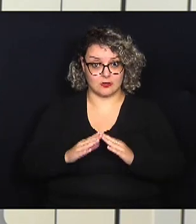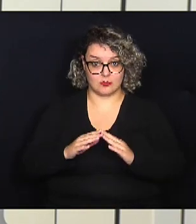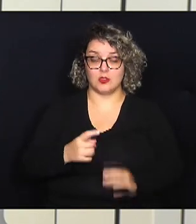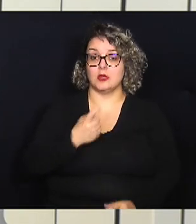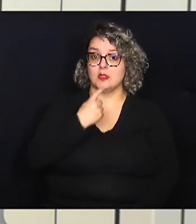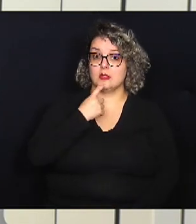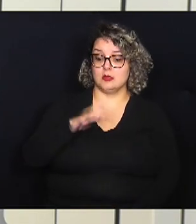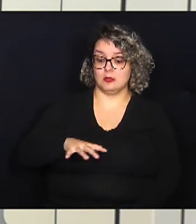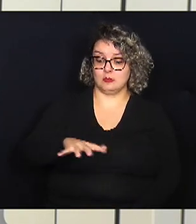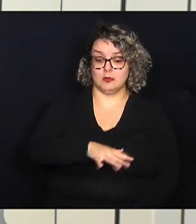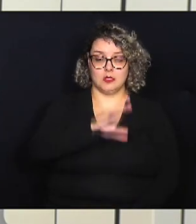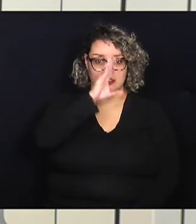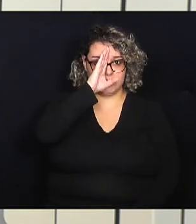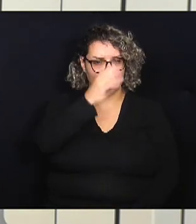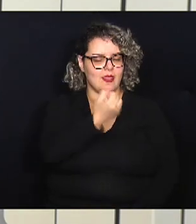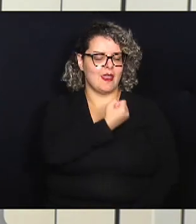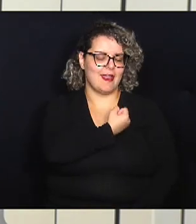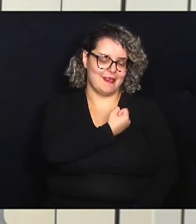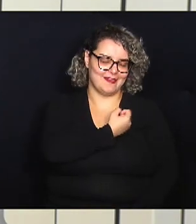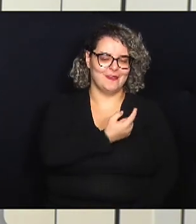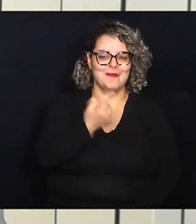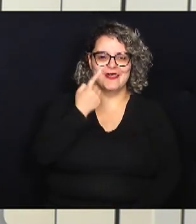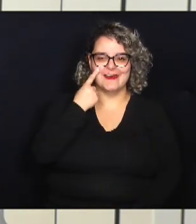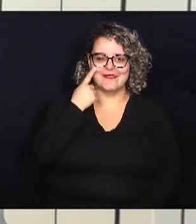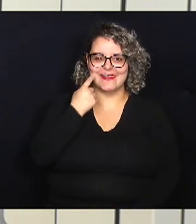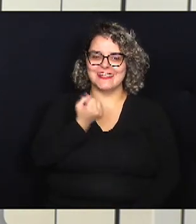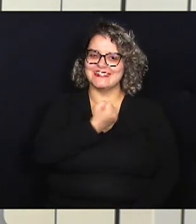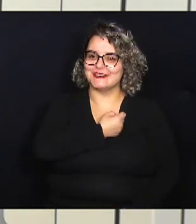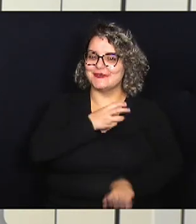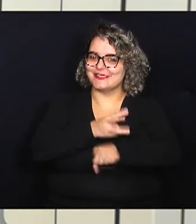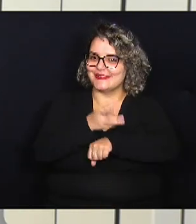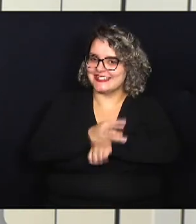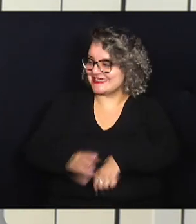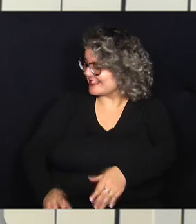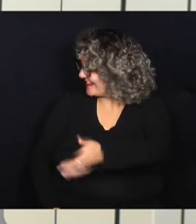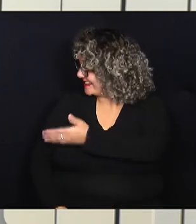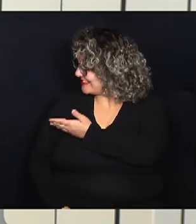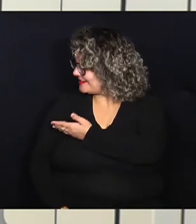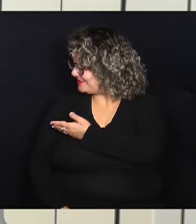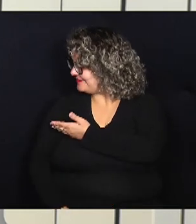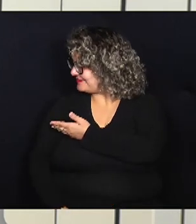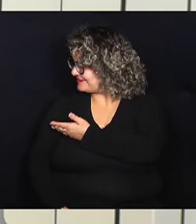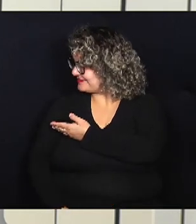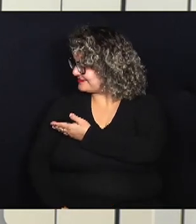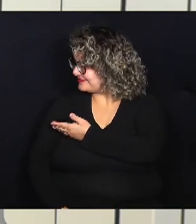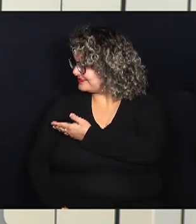é o nosso DDD, para você que é de Campinas e região, pode ir direto através do